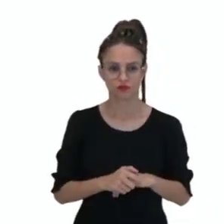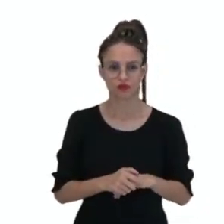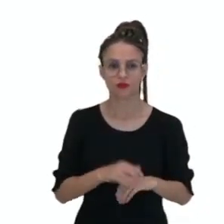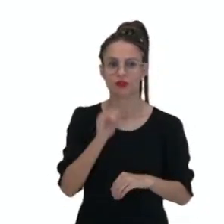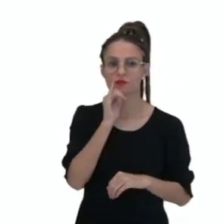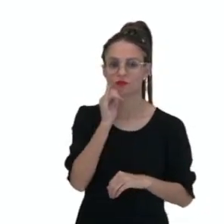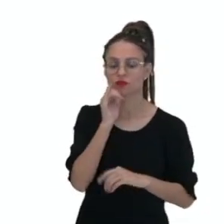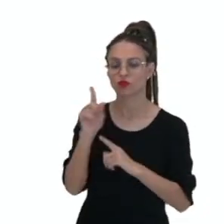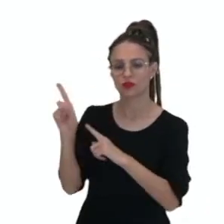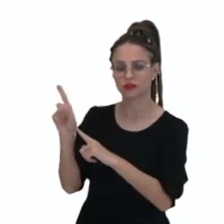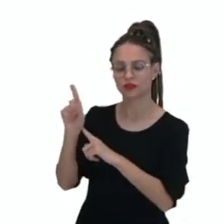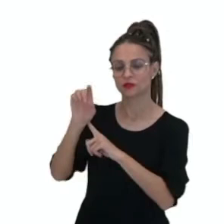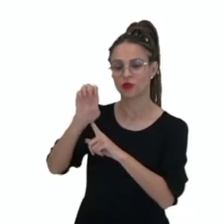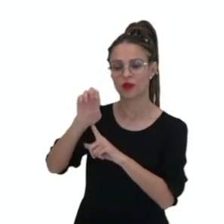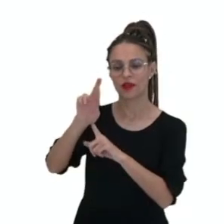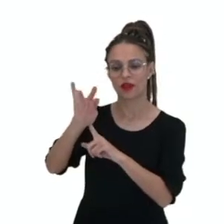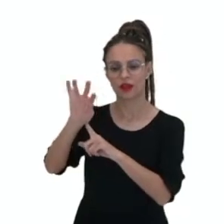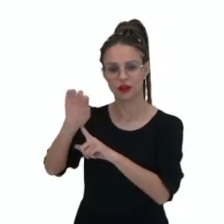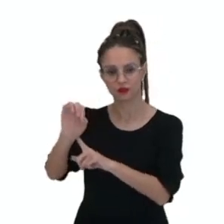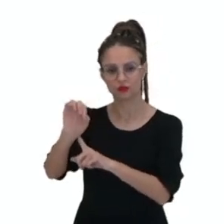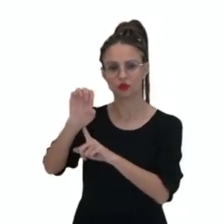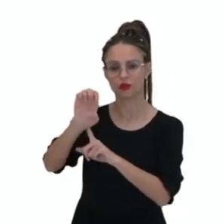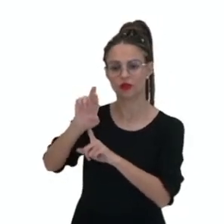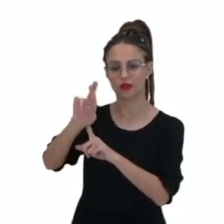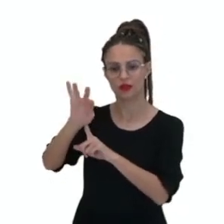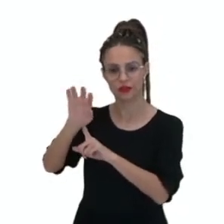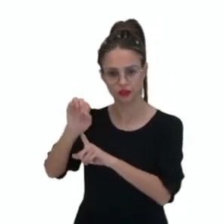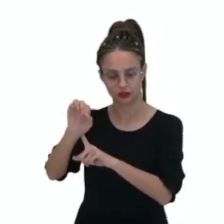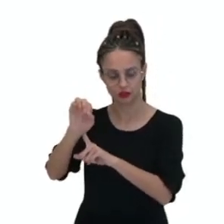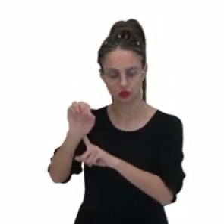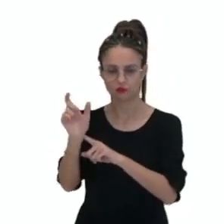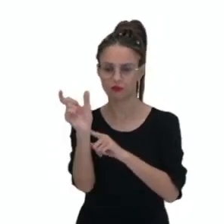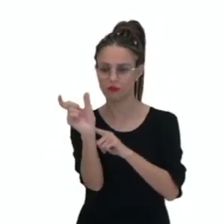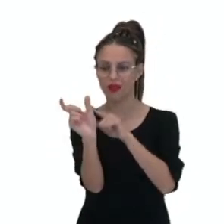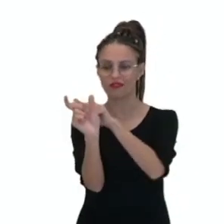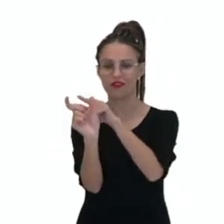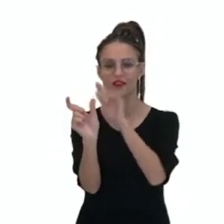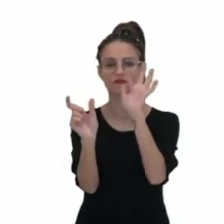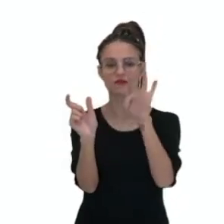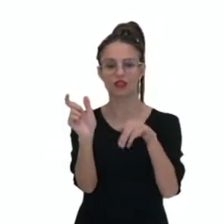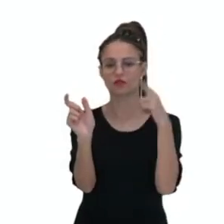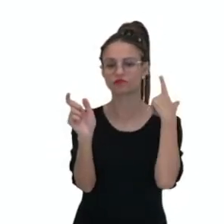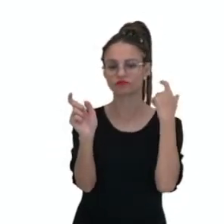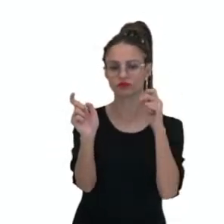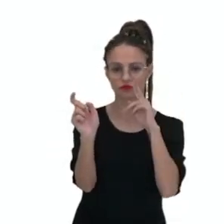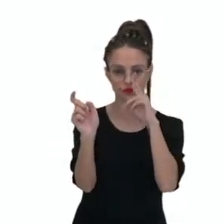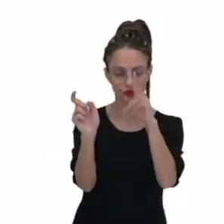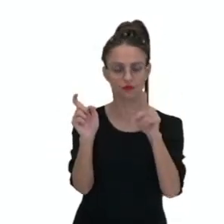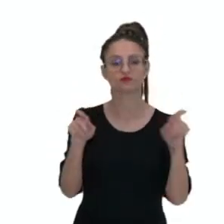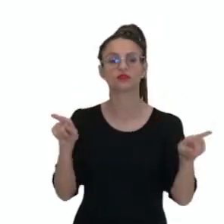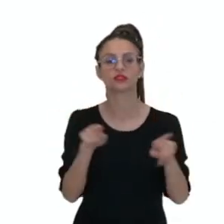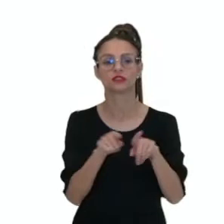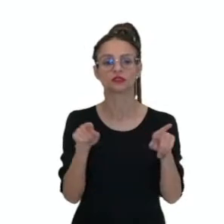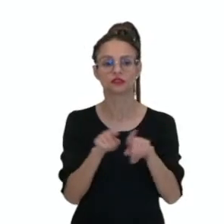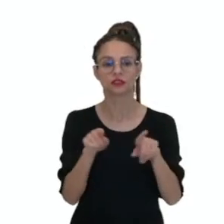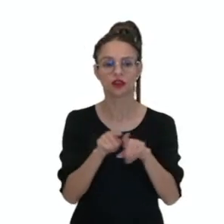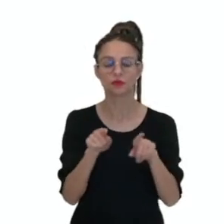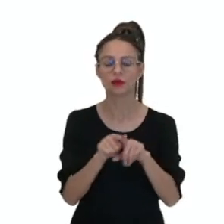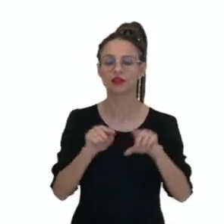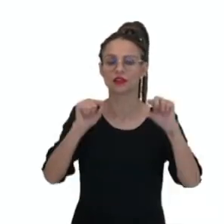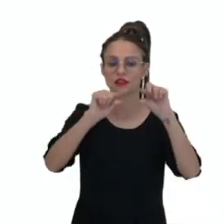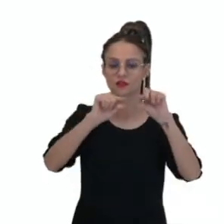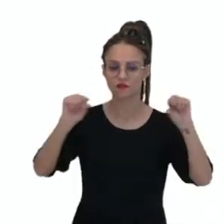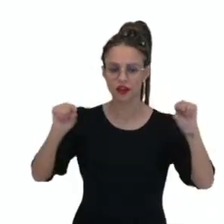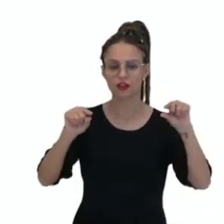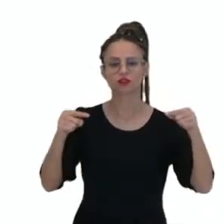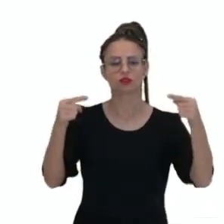aqui, ó, deserto, coberto, né? É na última tônica que eu noto isso. Os versos regulares, que são